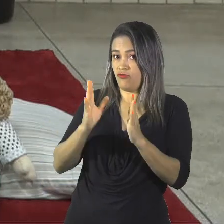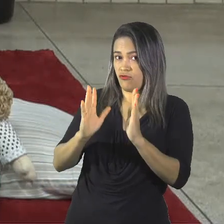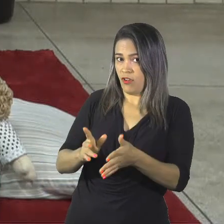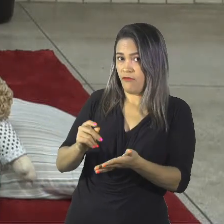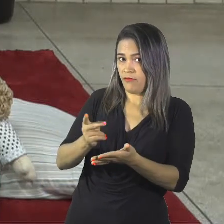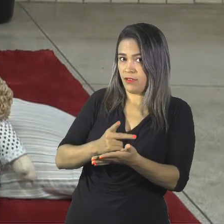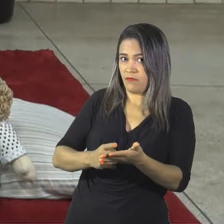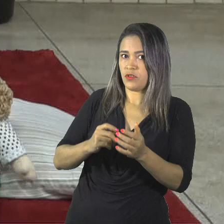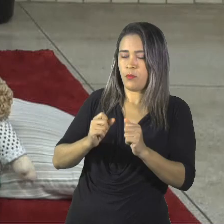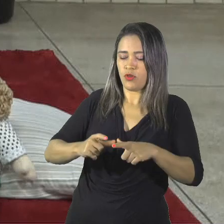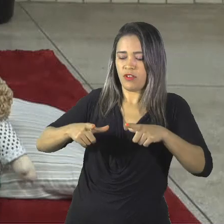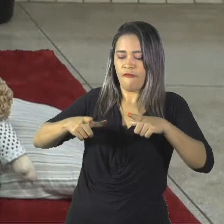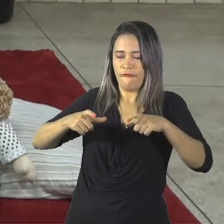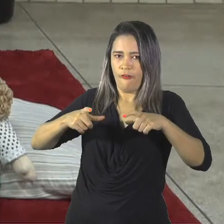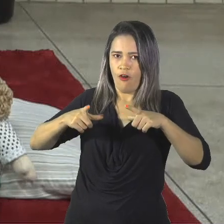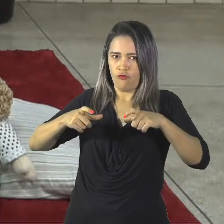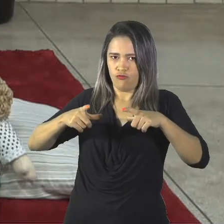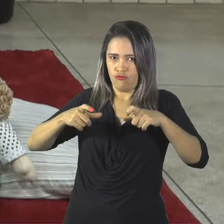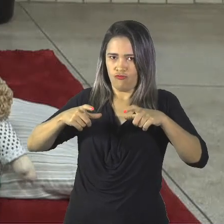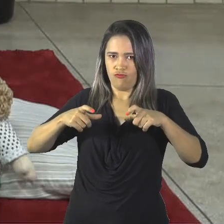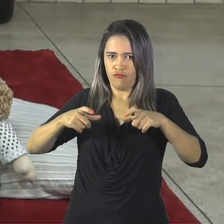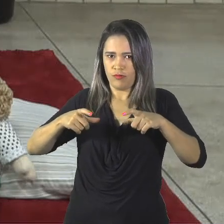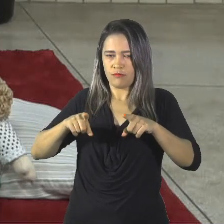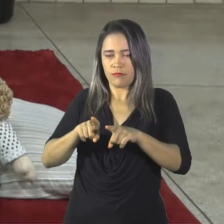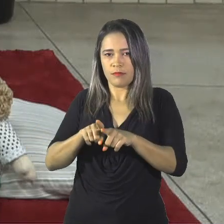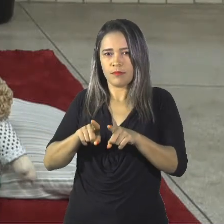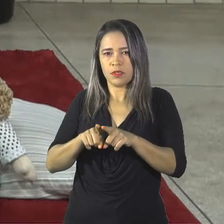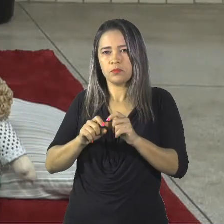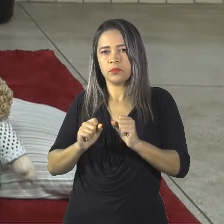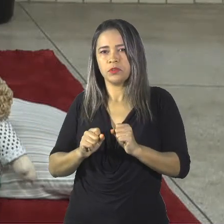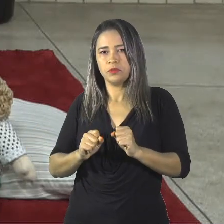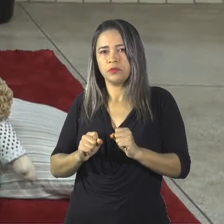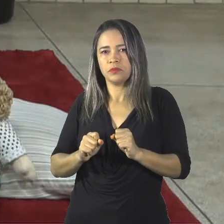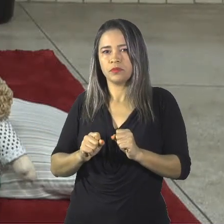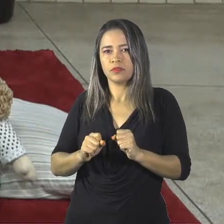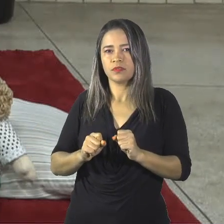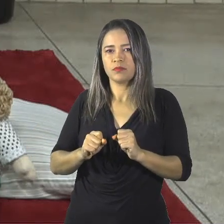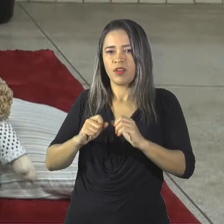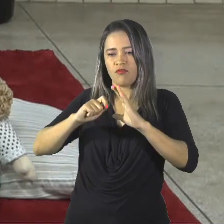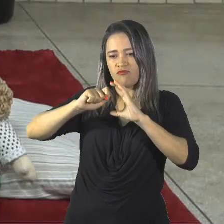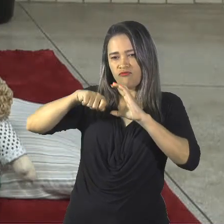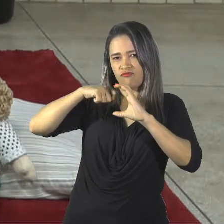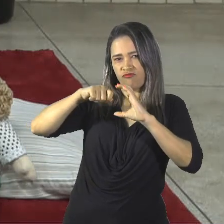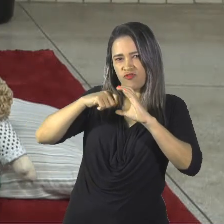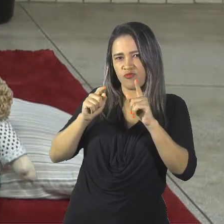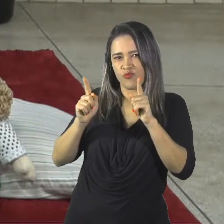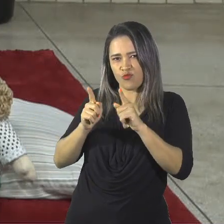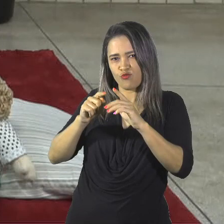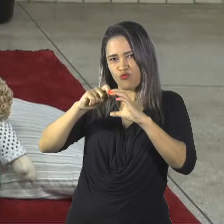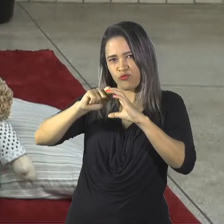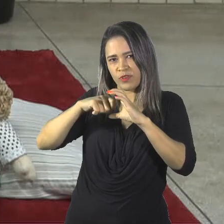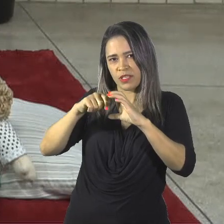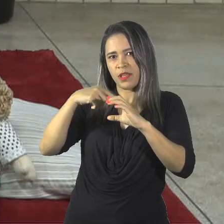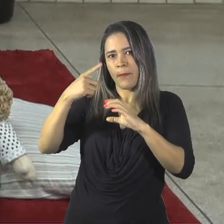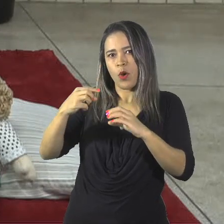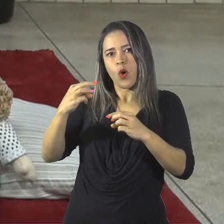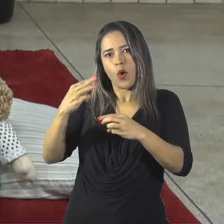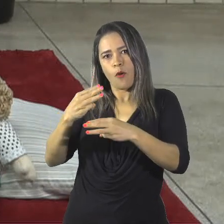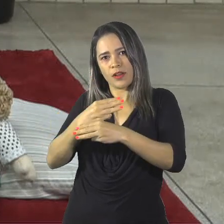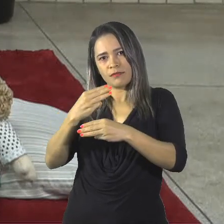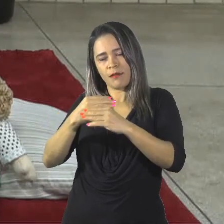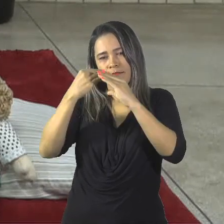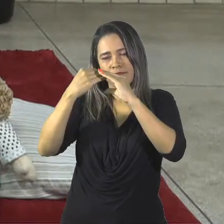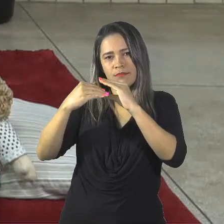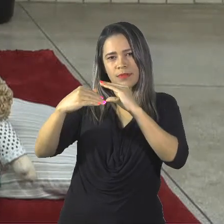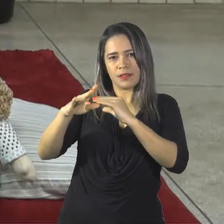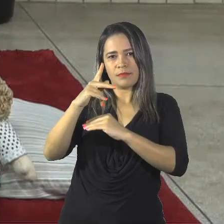estar registrando, tirando foto, ou então você também pode estar fazendo aqueles pequenos vídeos para que você depois possa mandar para a professora dele,